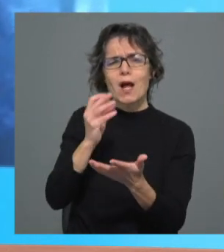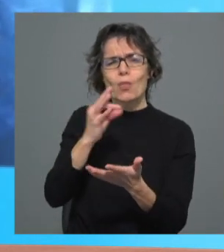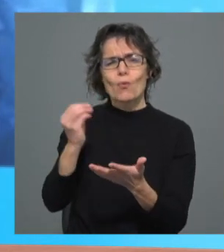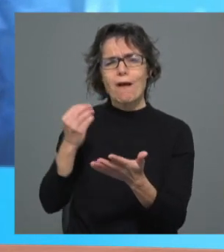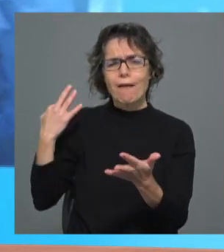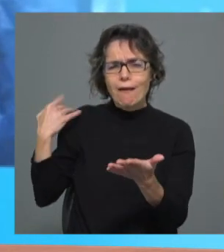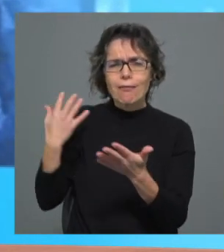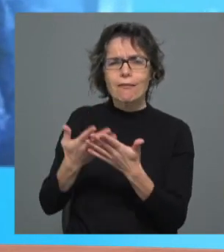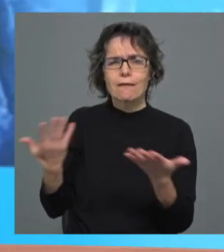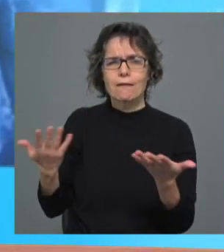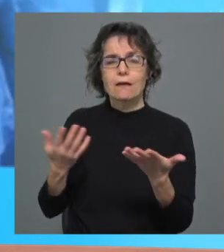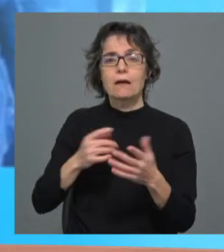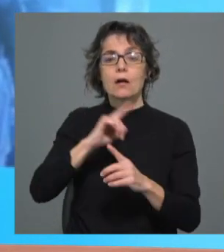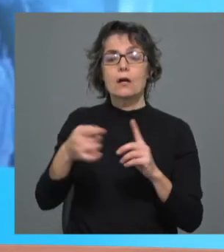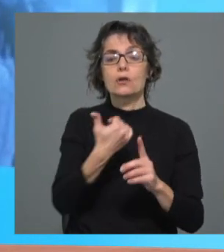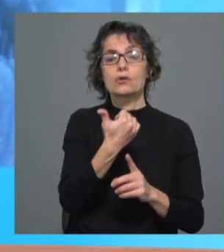em